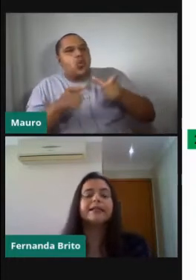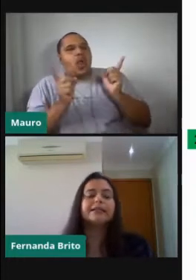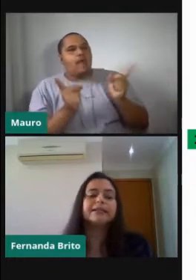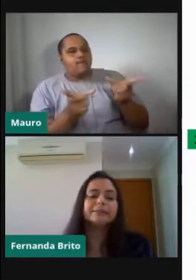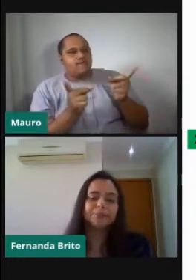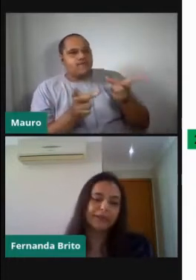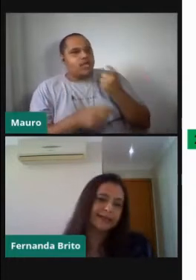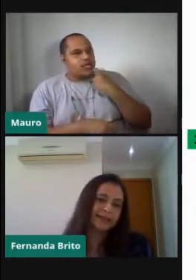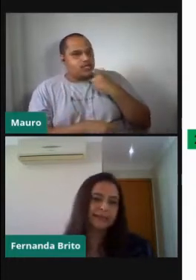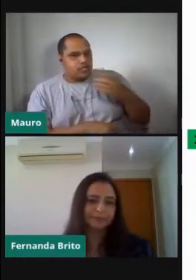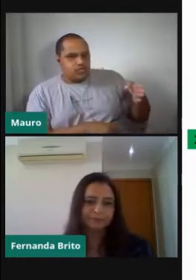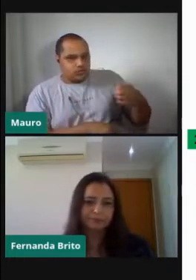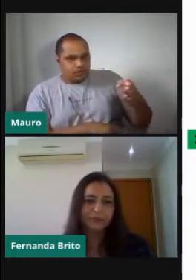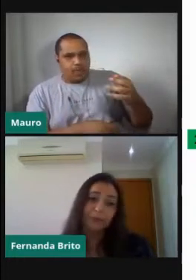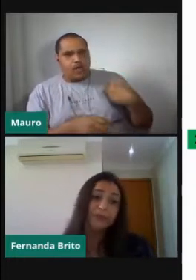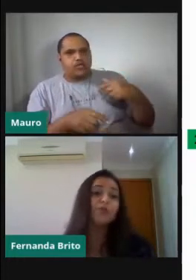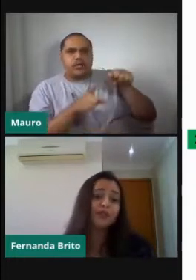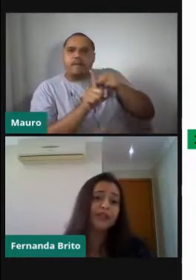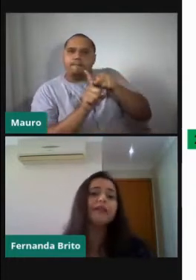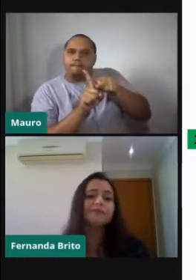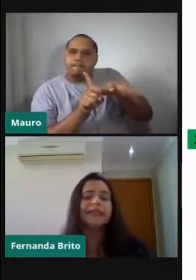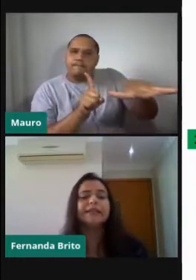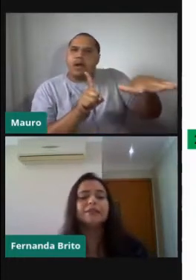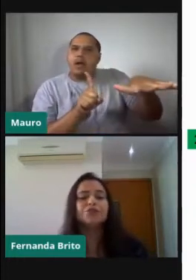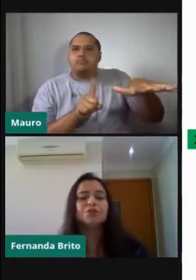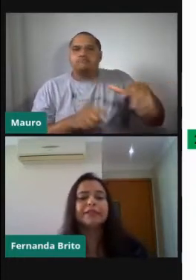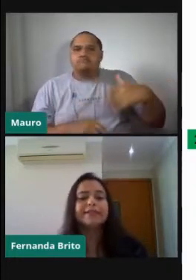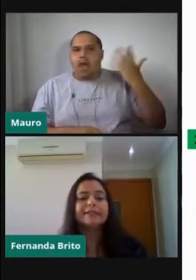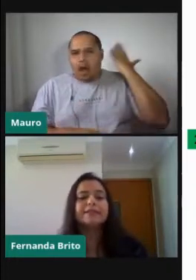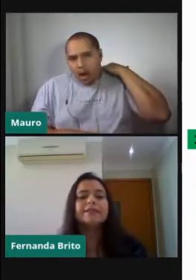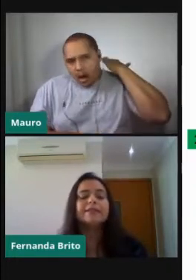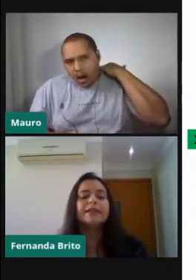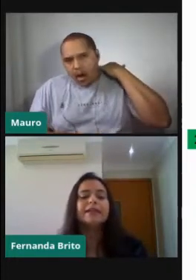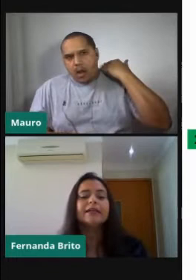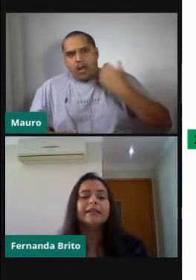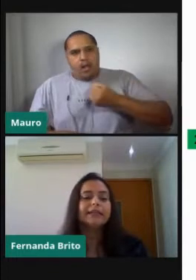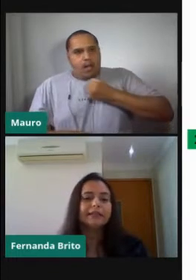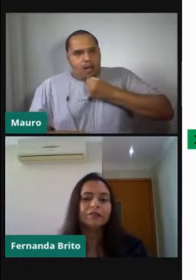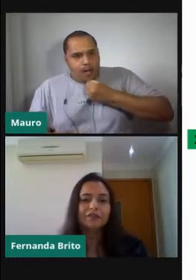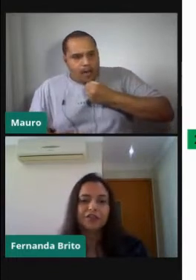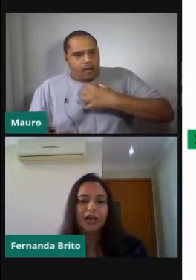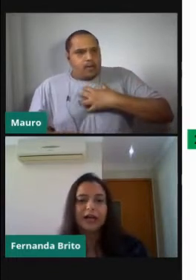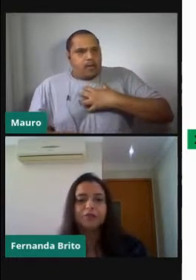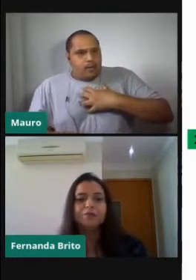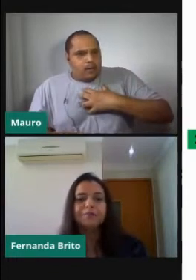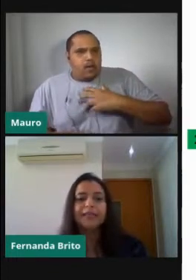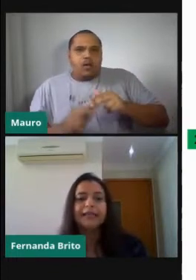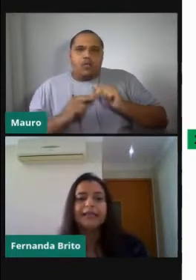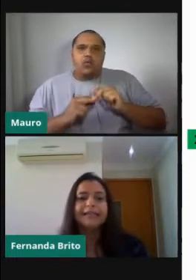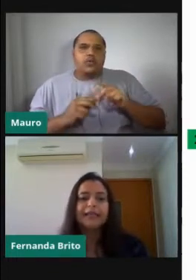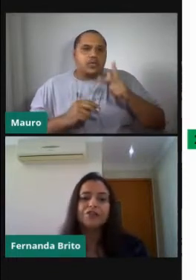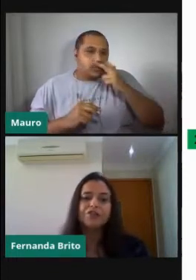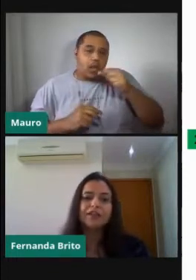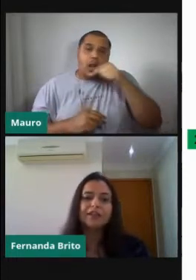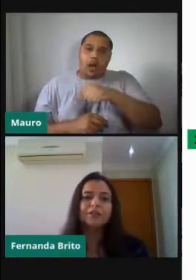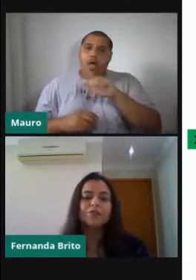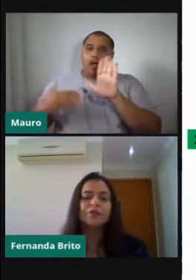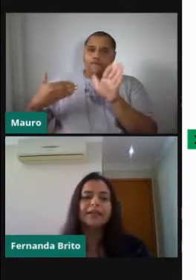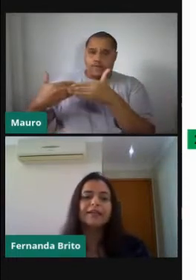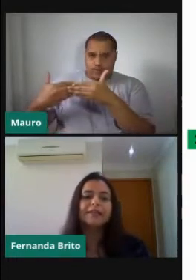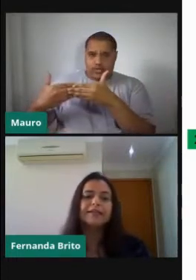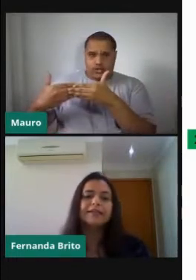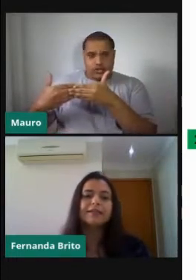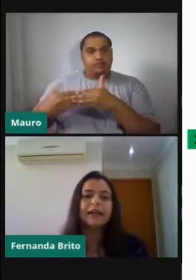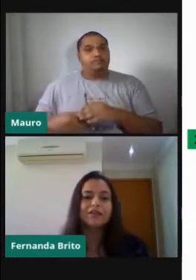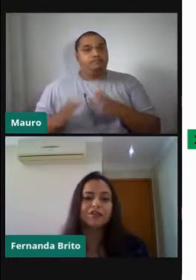né, por essa pneumonia, né, ainda desconhecida, e ele é, então, fechado. Em 7 de